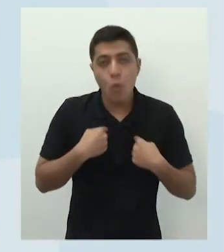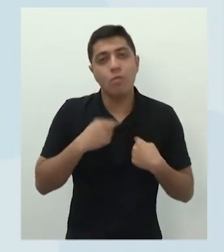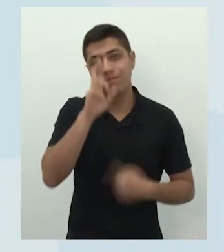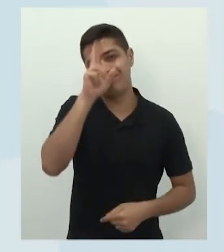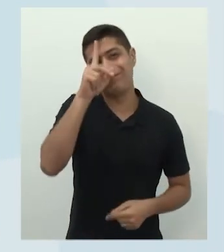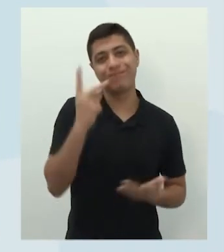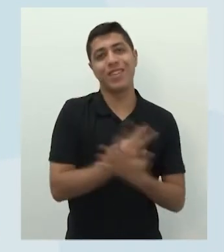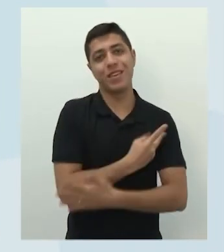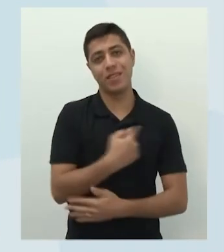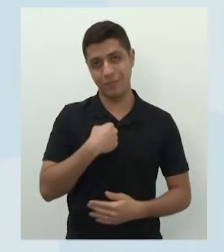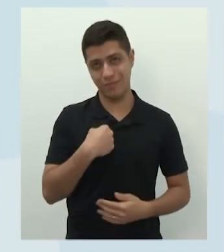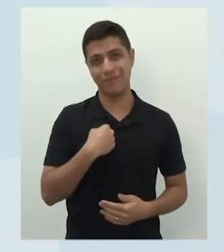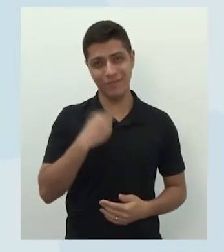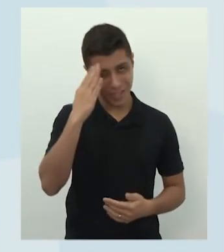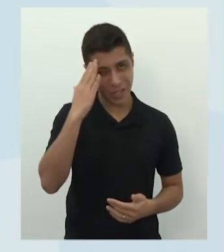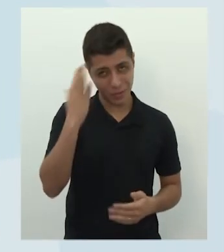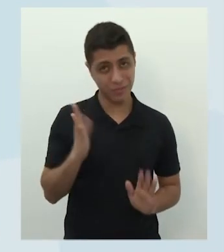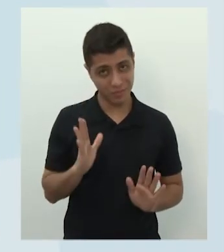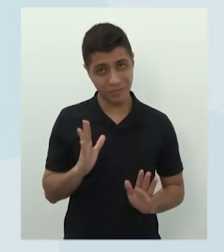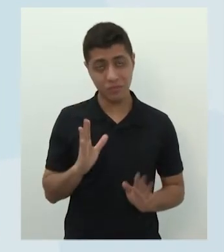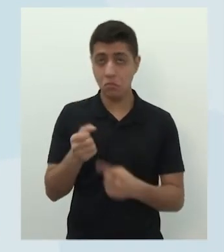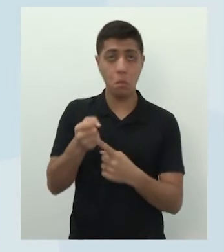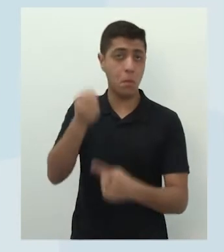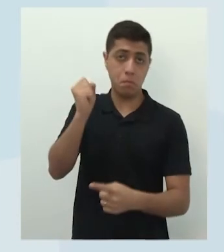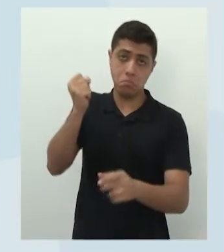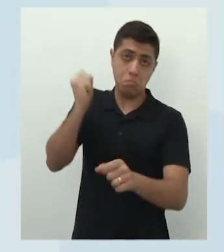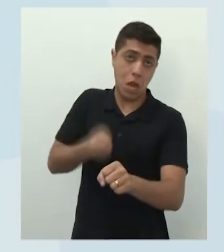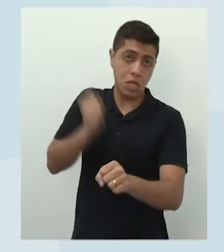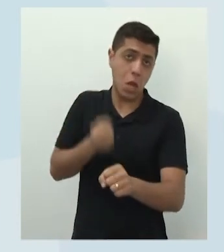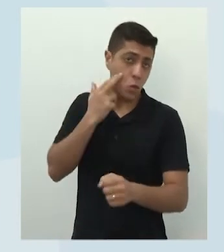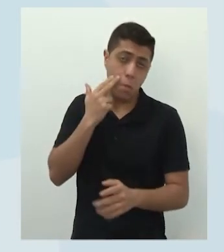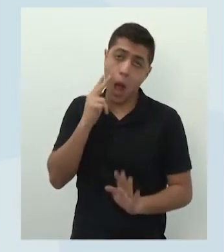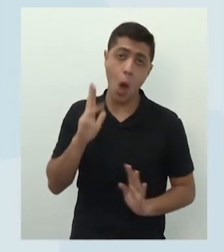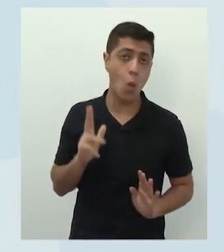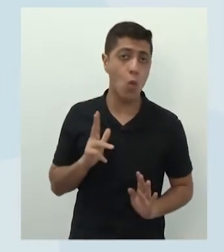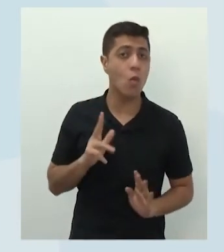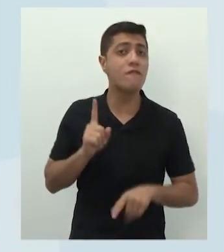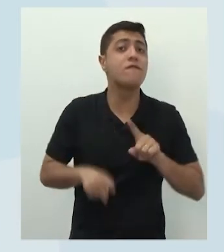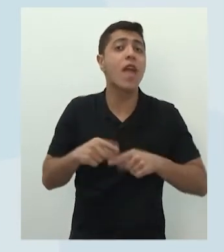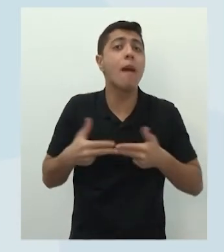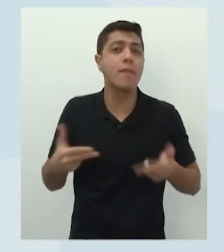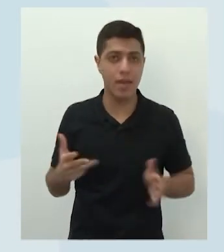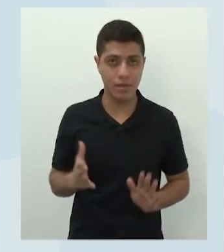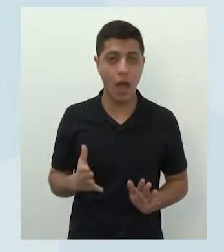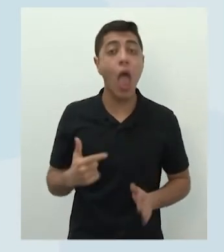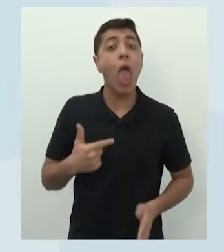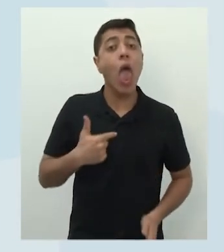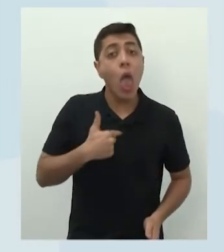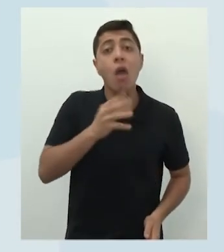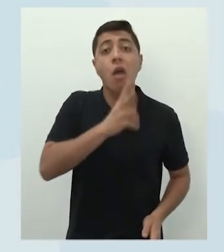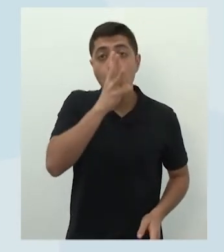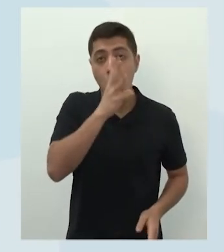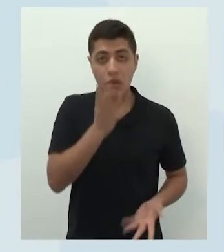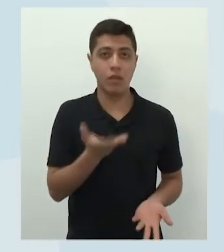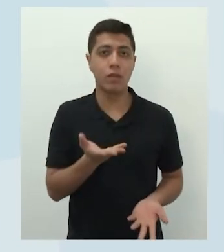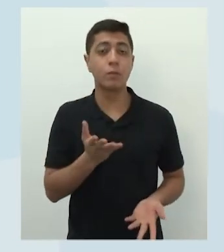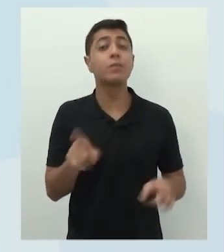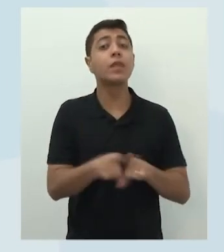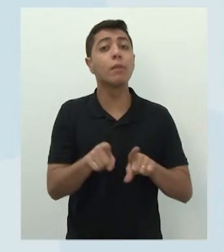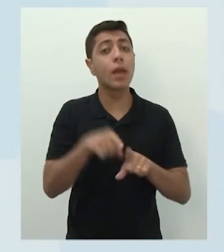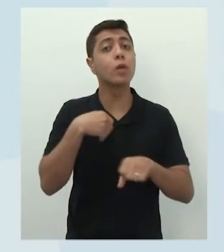Então, o que nós fazemos no meio disso tudo? Lembra que instrumento é absolutamente neutro. Você pode pegar um martelo